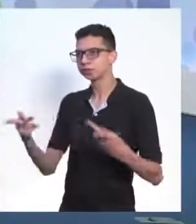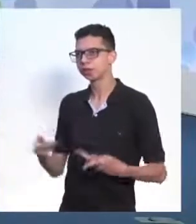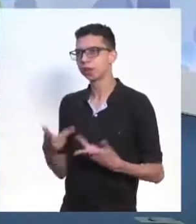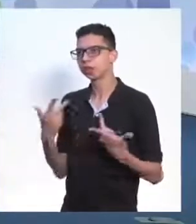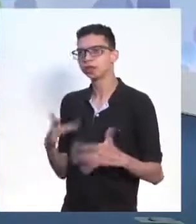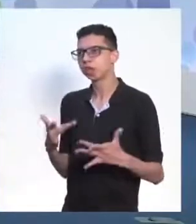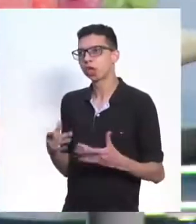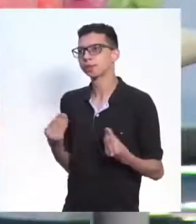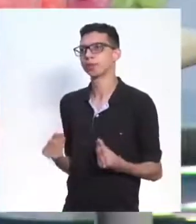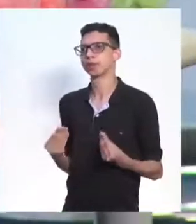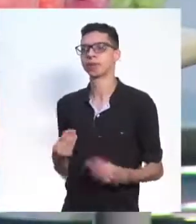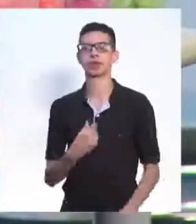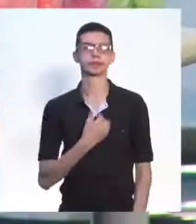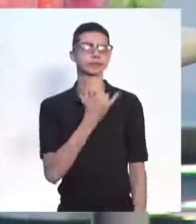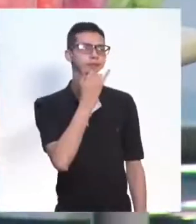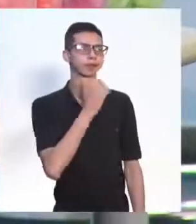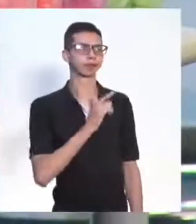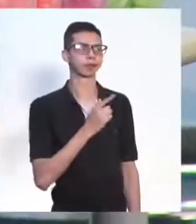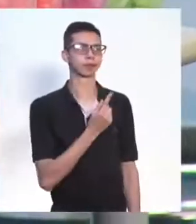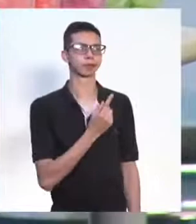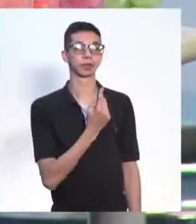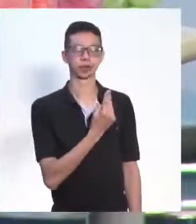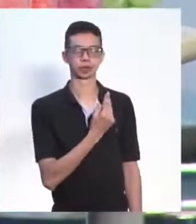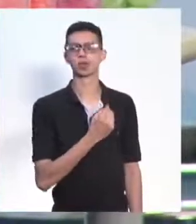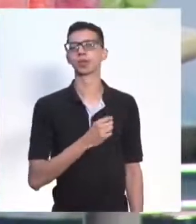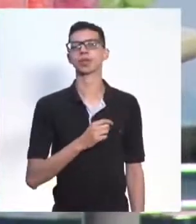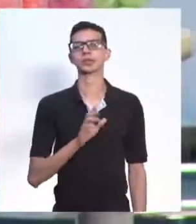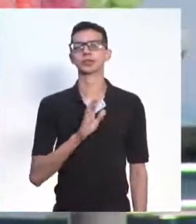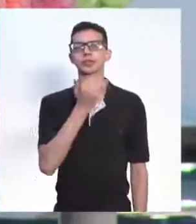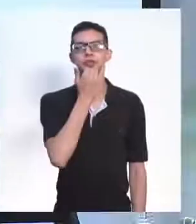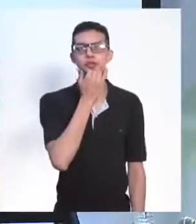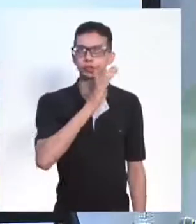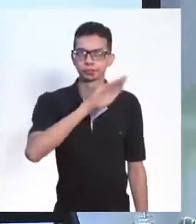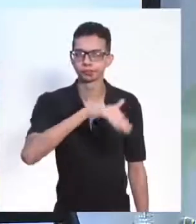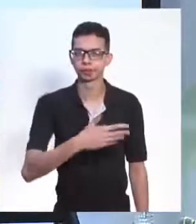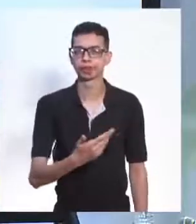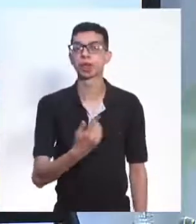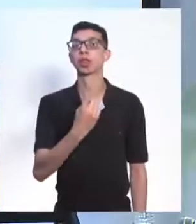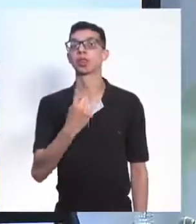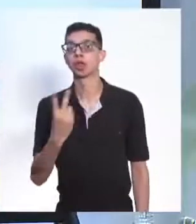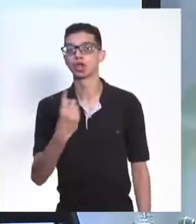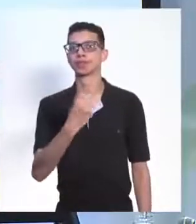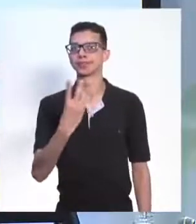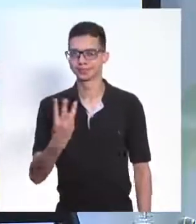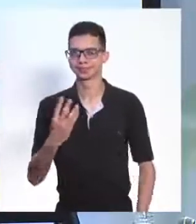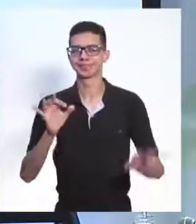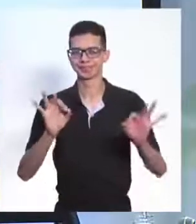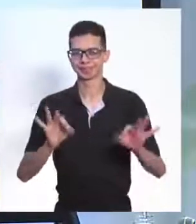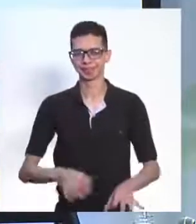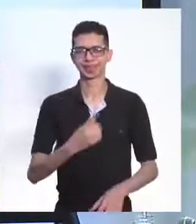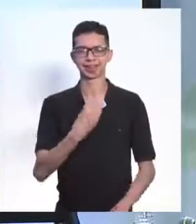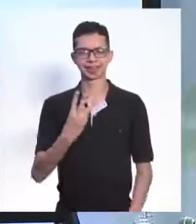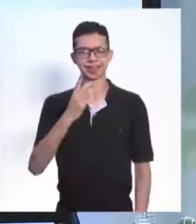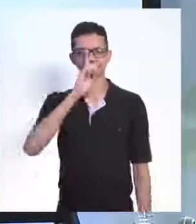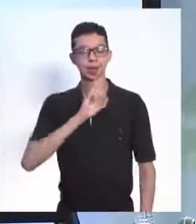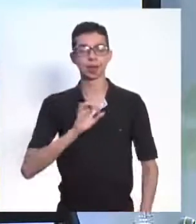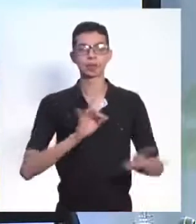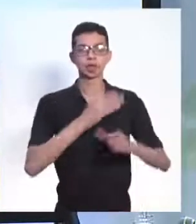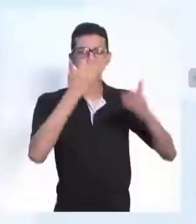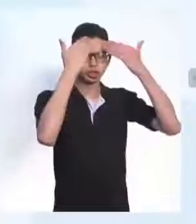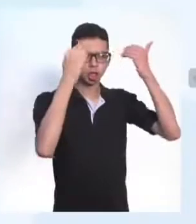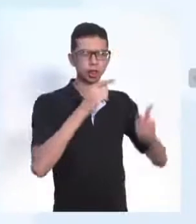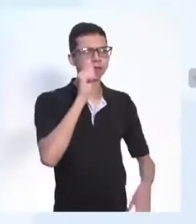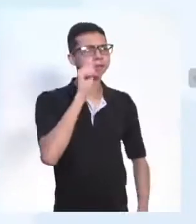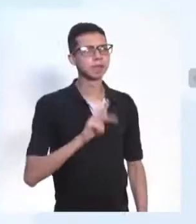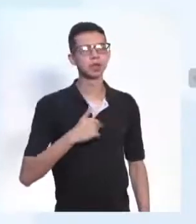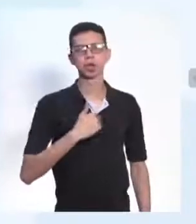estava deixando 2 aqui no prato, né? 11 não, ó. 12 e 13, foi mal. 13 amarelas. Pronto, Jana, você tá espertinho. Ele não vai deixar nem eu comer